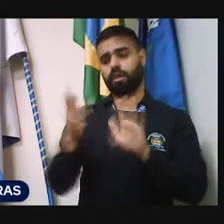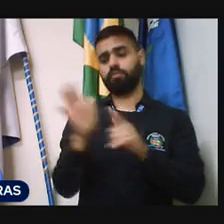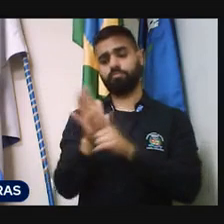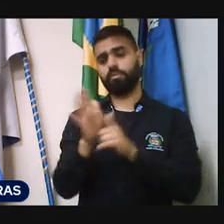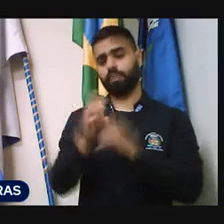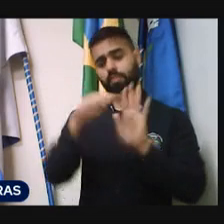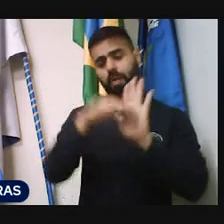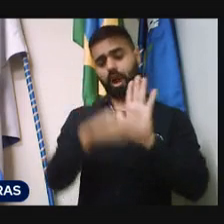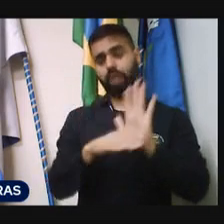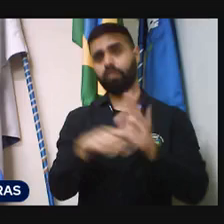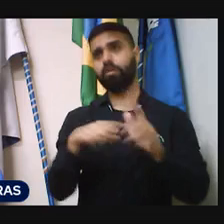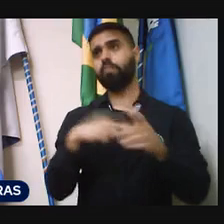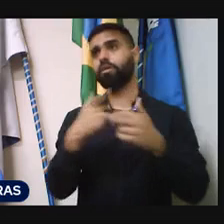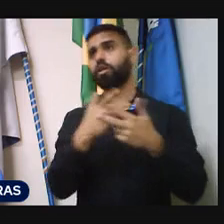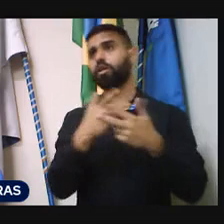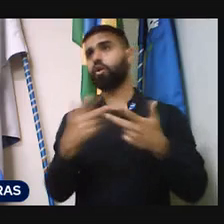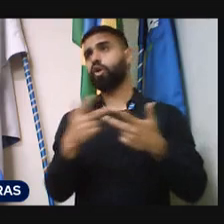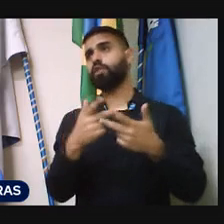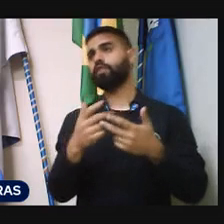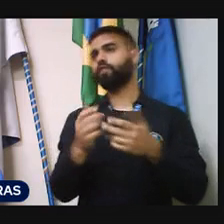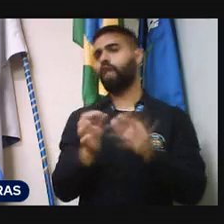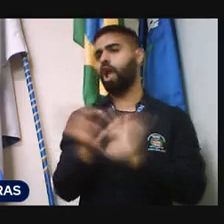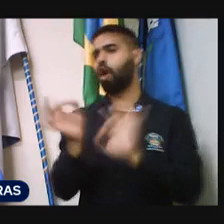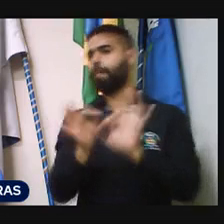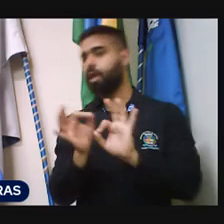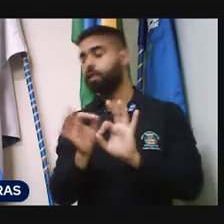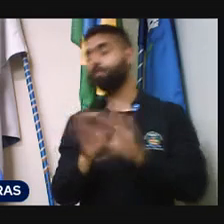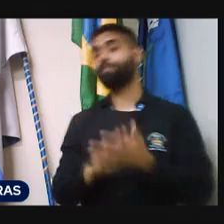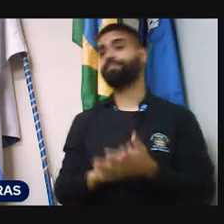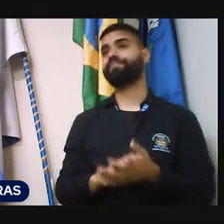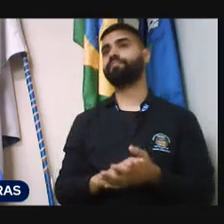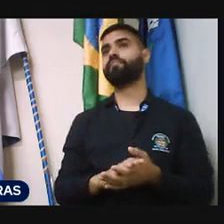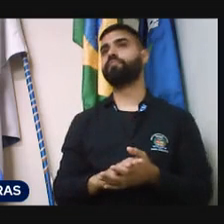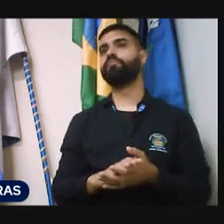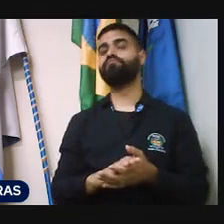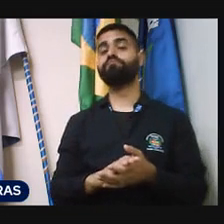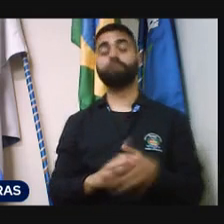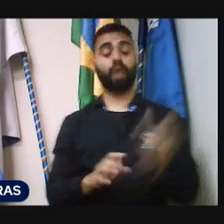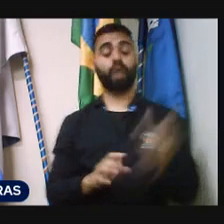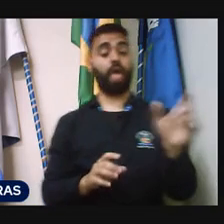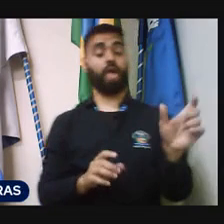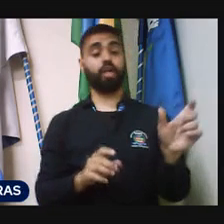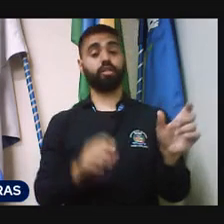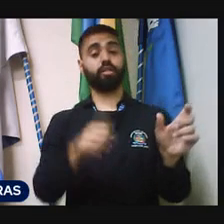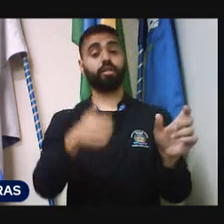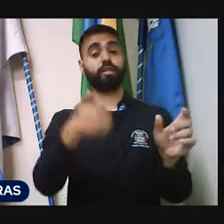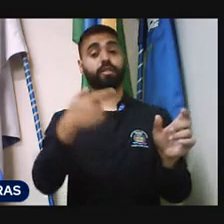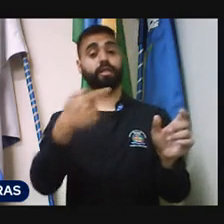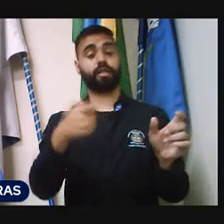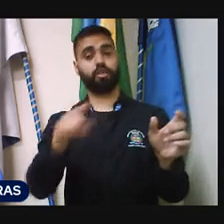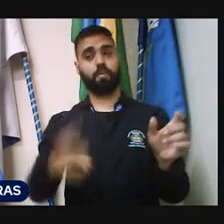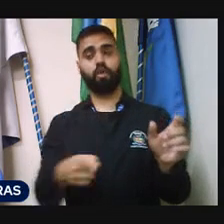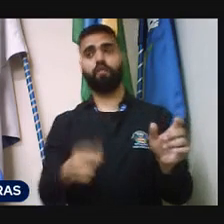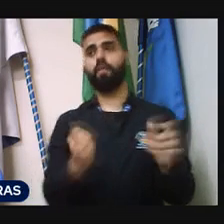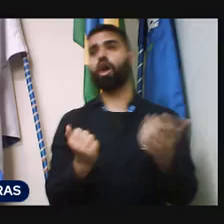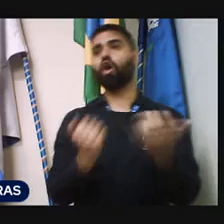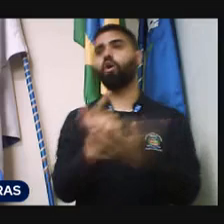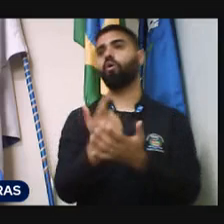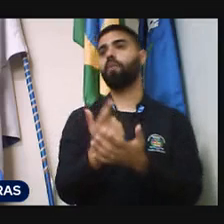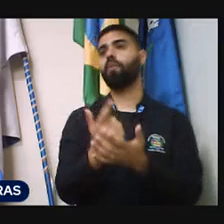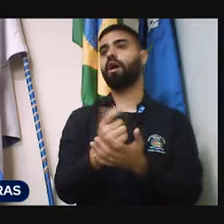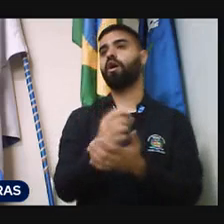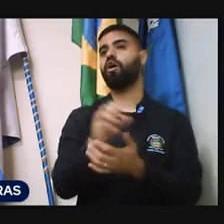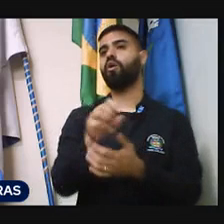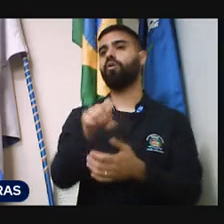então foram foram feitas essas adequações uma parte desse 117 mil foi para parte do oxigênio né porque